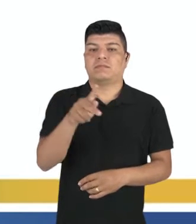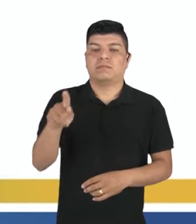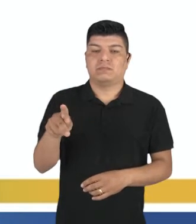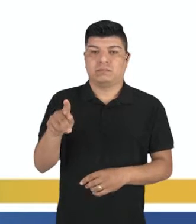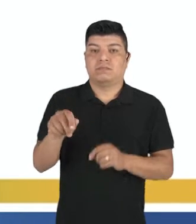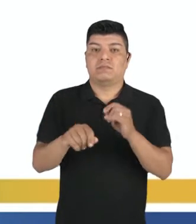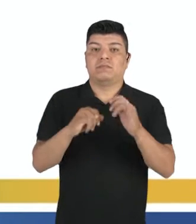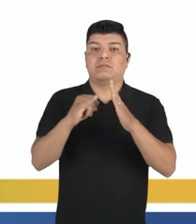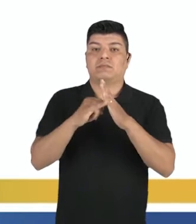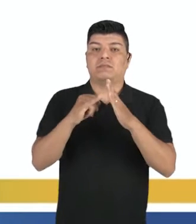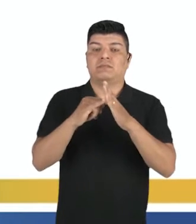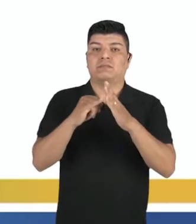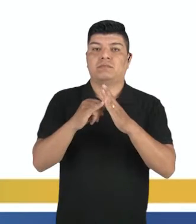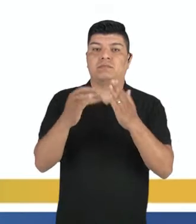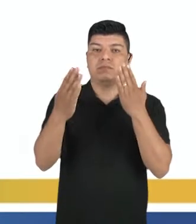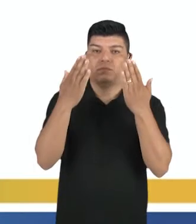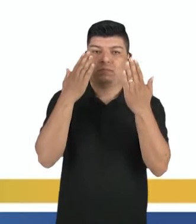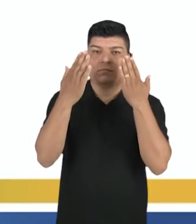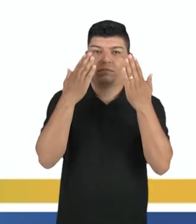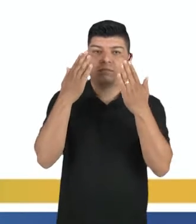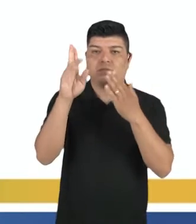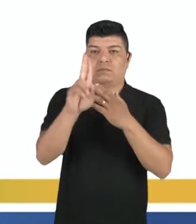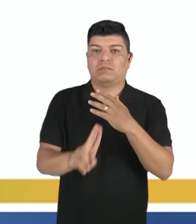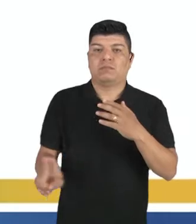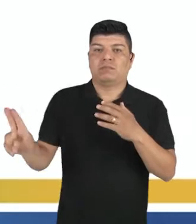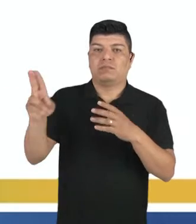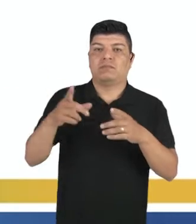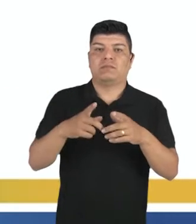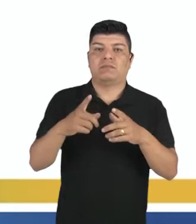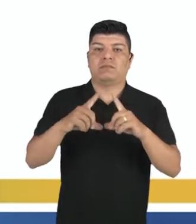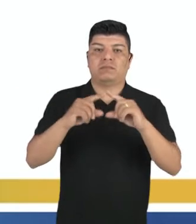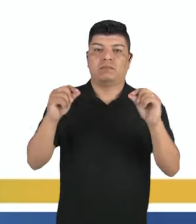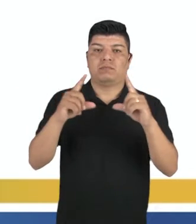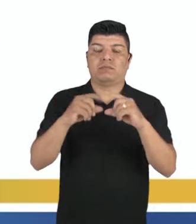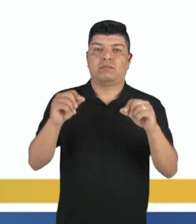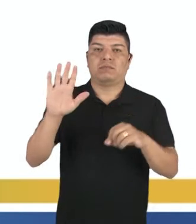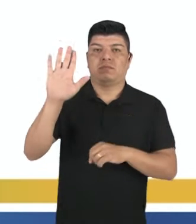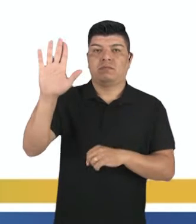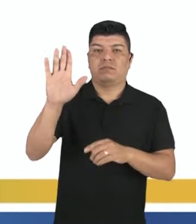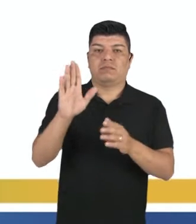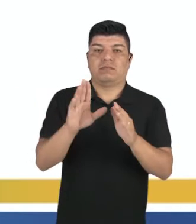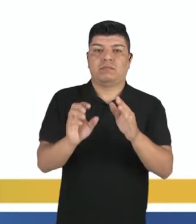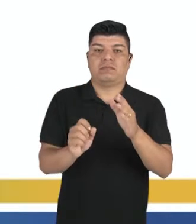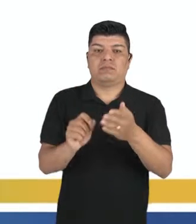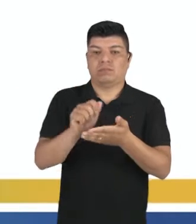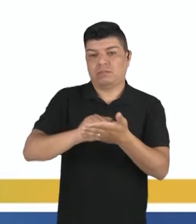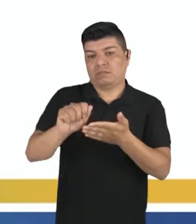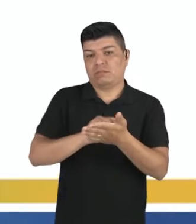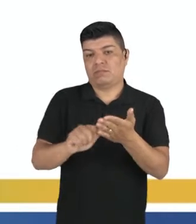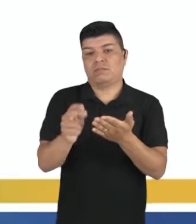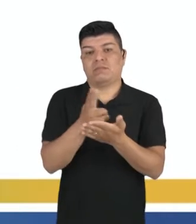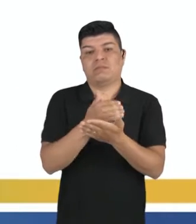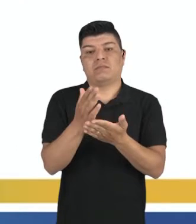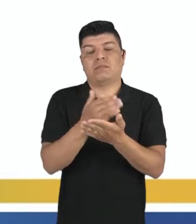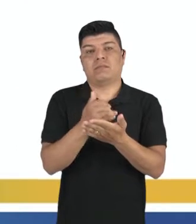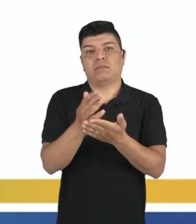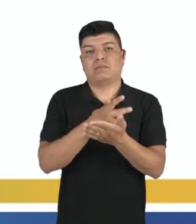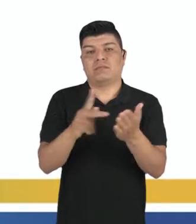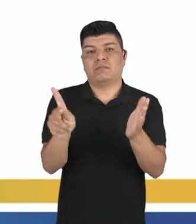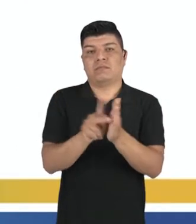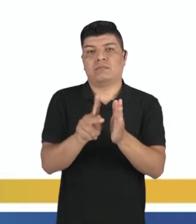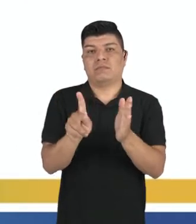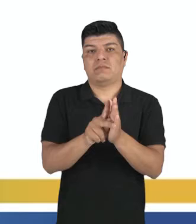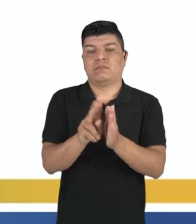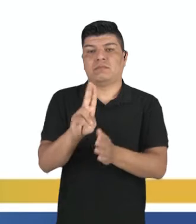Instituto de Psicologia da Universidade de Brasília e autor do livro Nome Próprio, editora